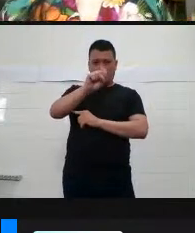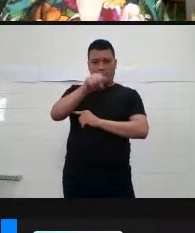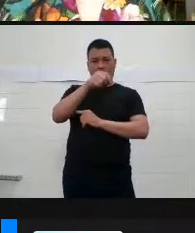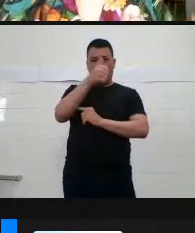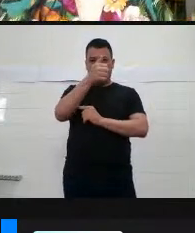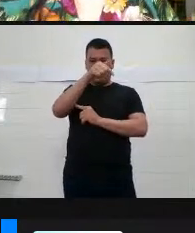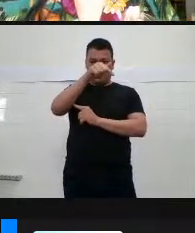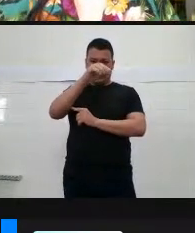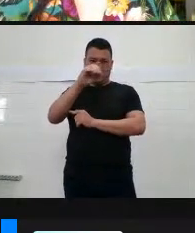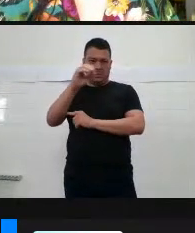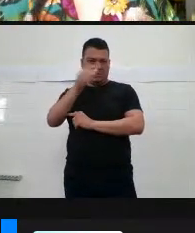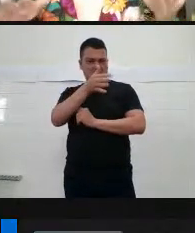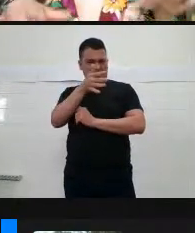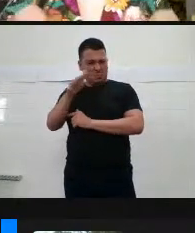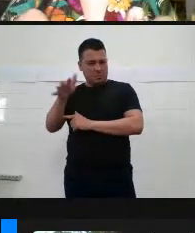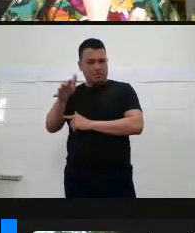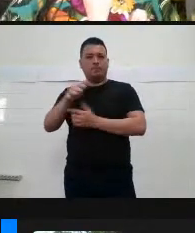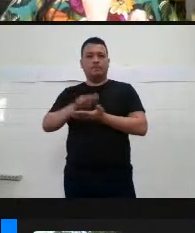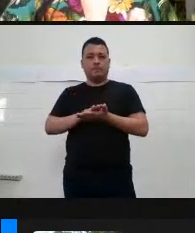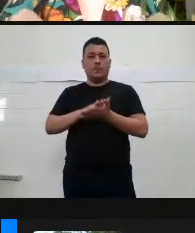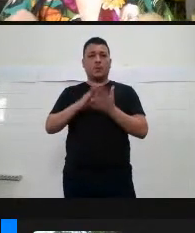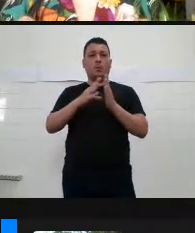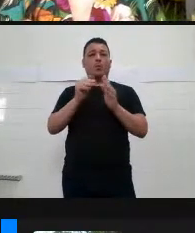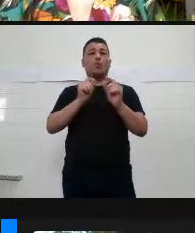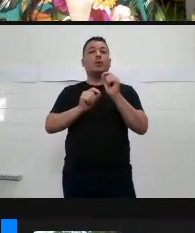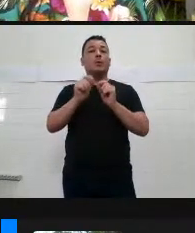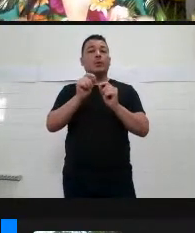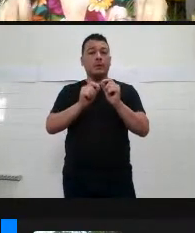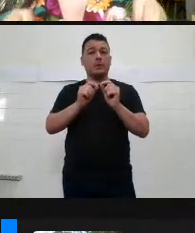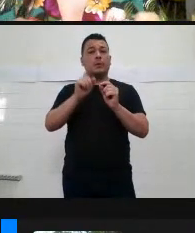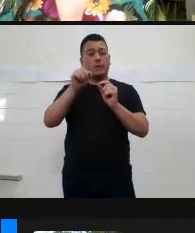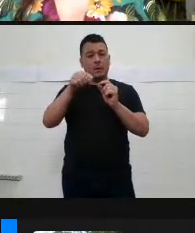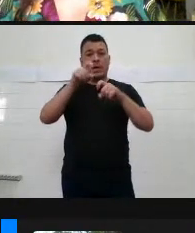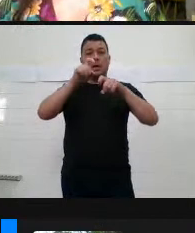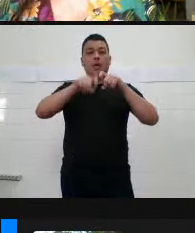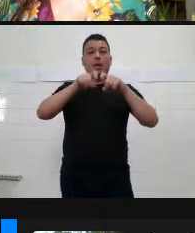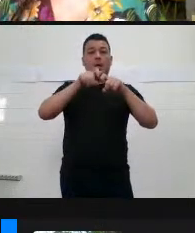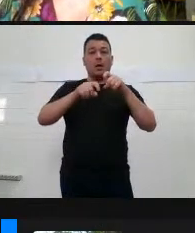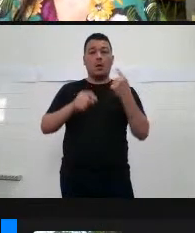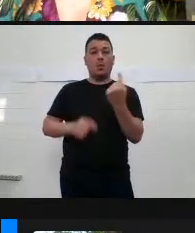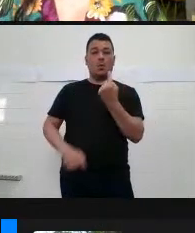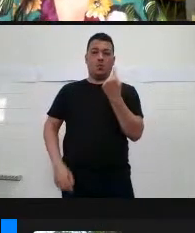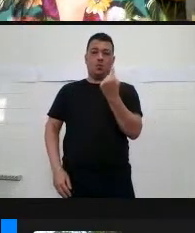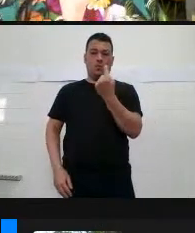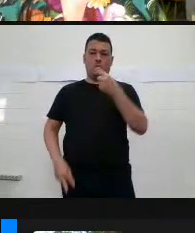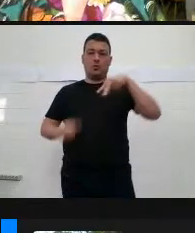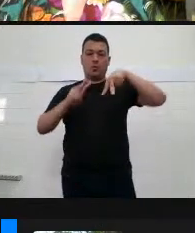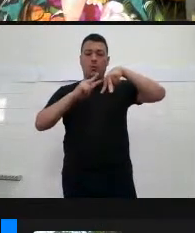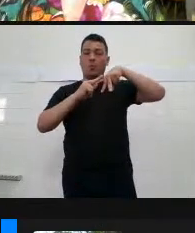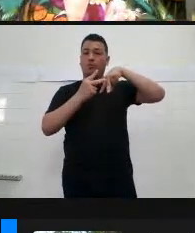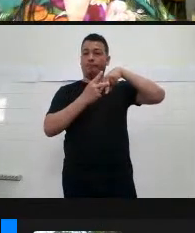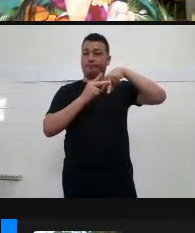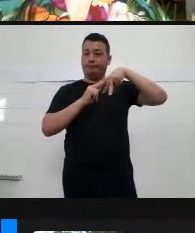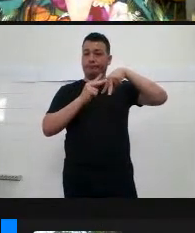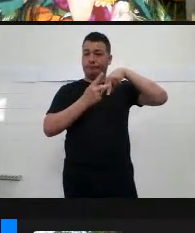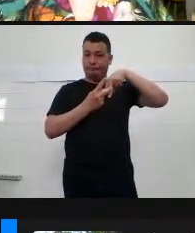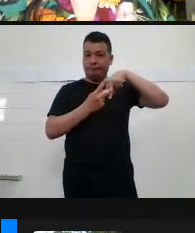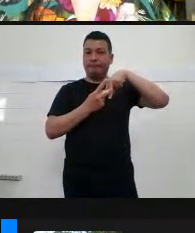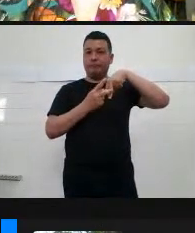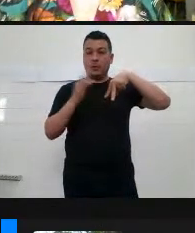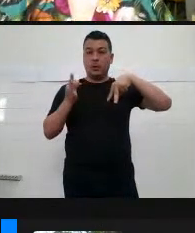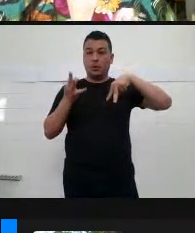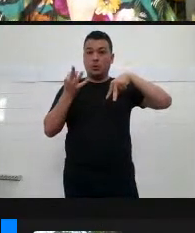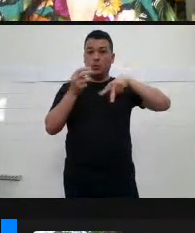o modelo que dominava era o modelo de sexo único. Ou seja, toda